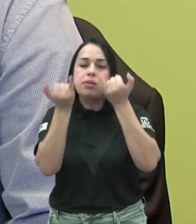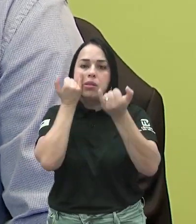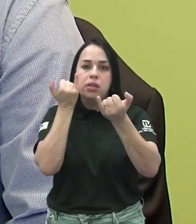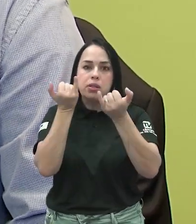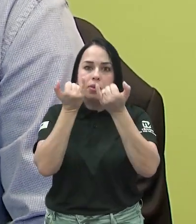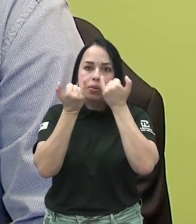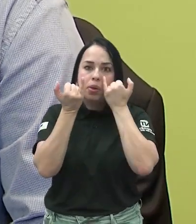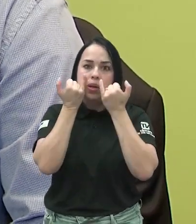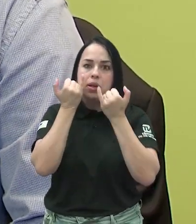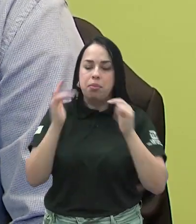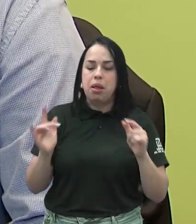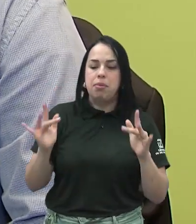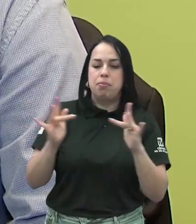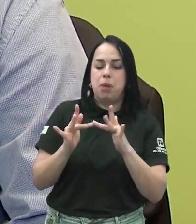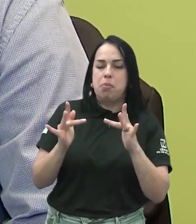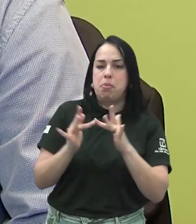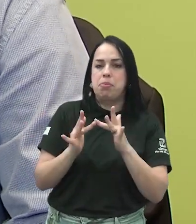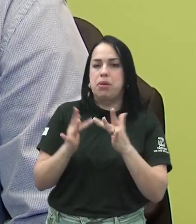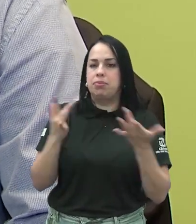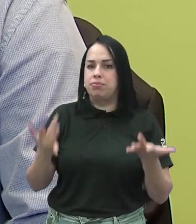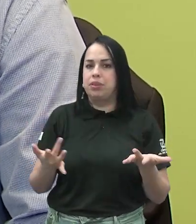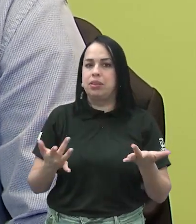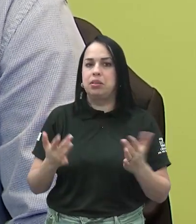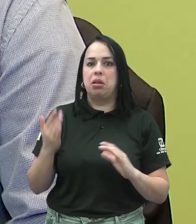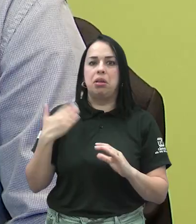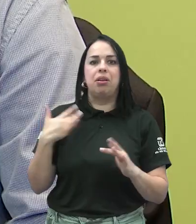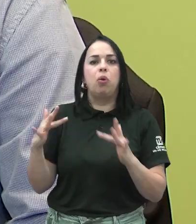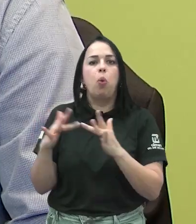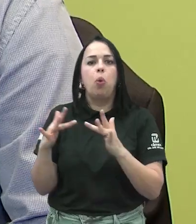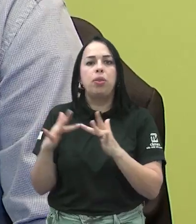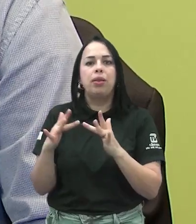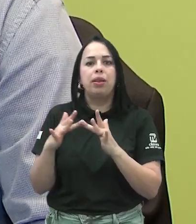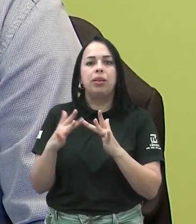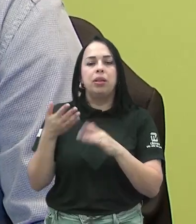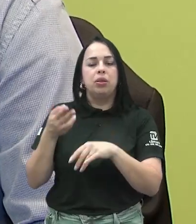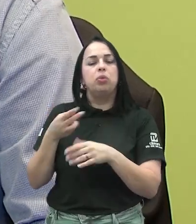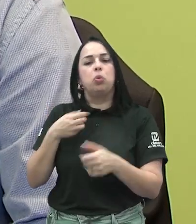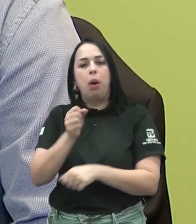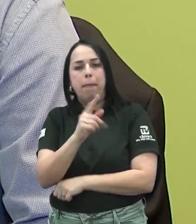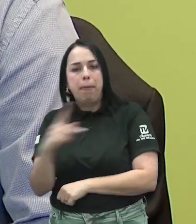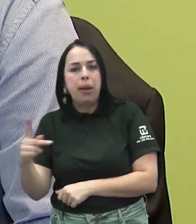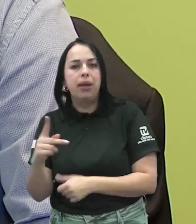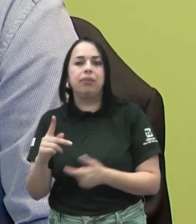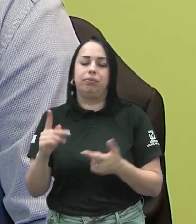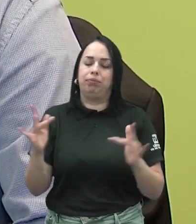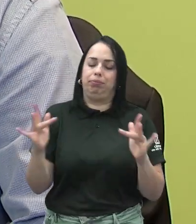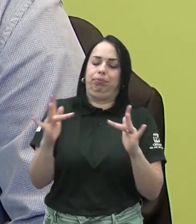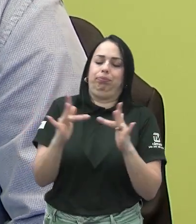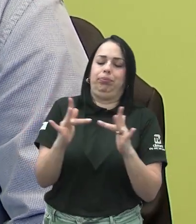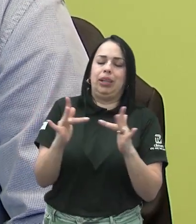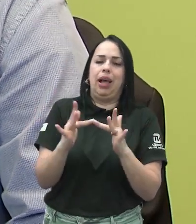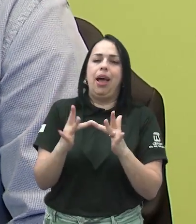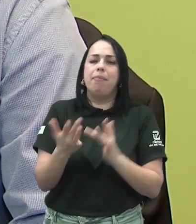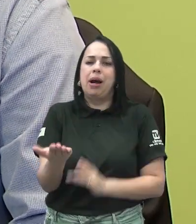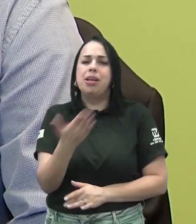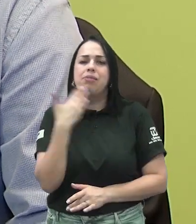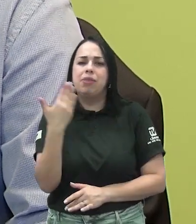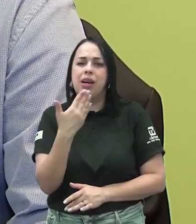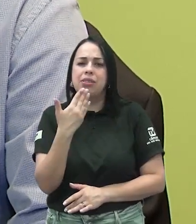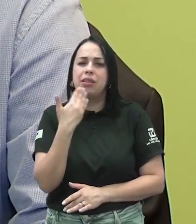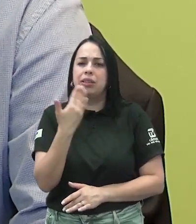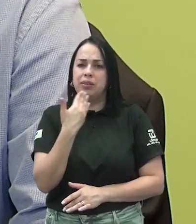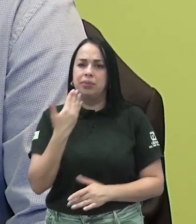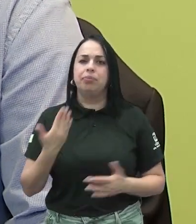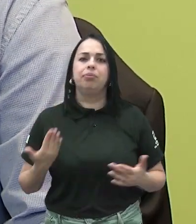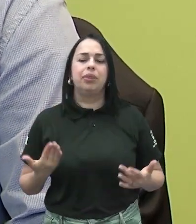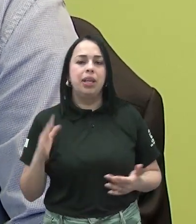ter essas conexões com a prefeitura de forma sem falar com as pessoas, simplesmente hoje através de aplicativos, isso trazendo